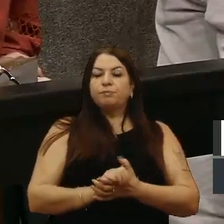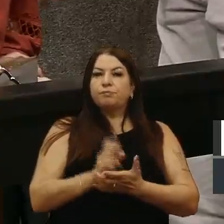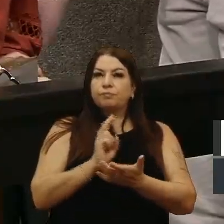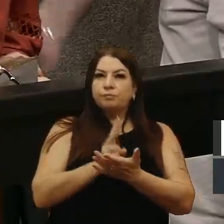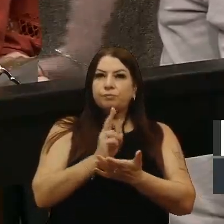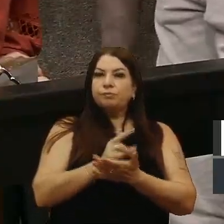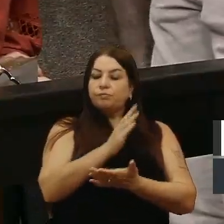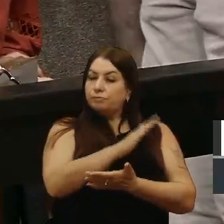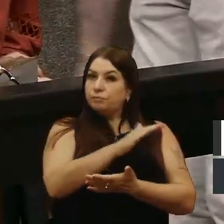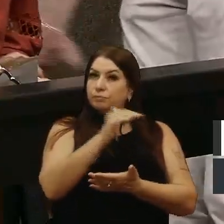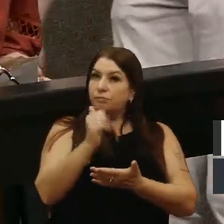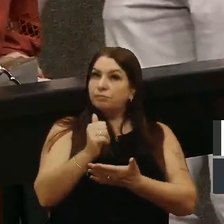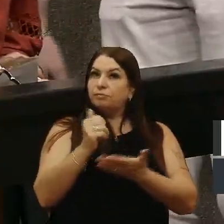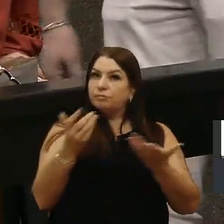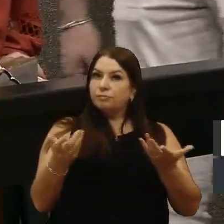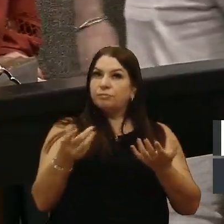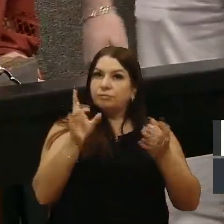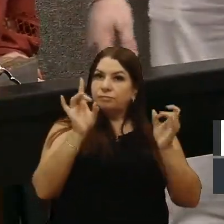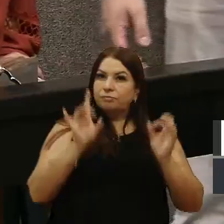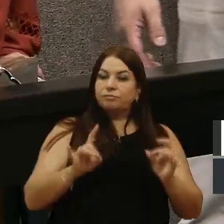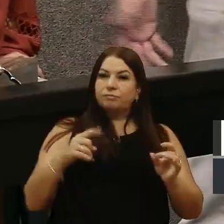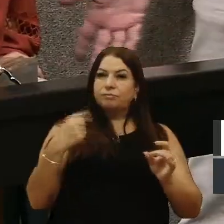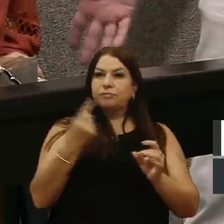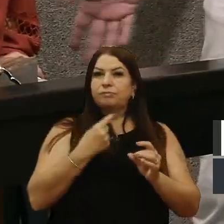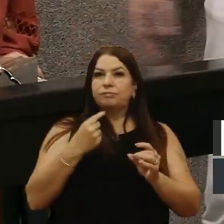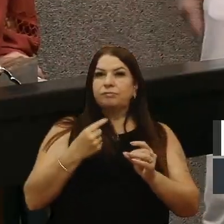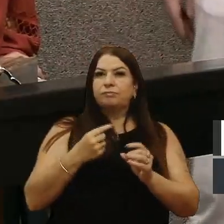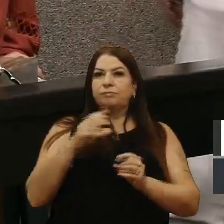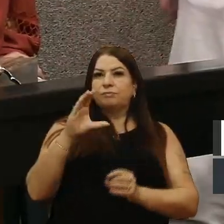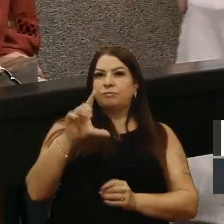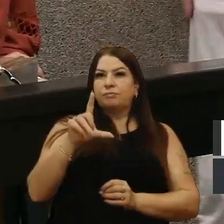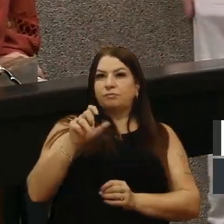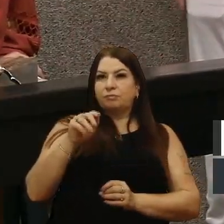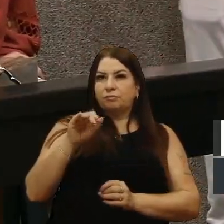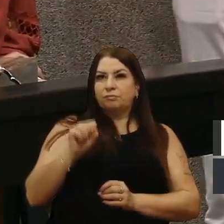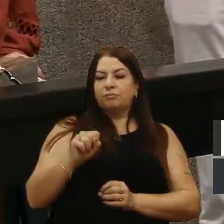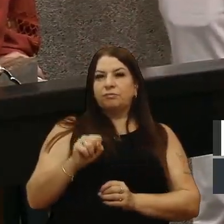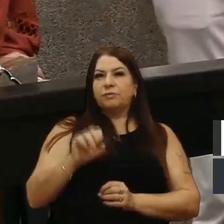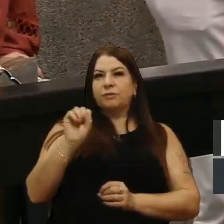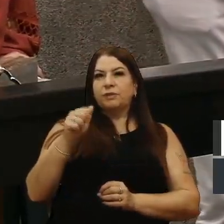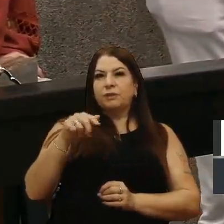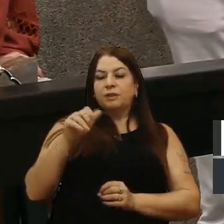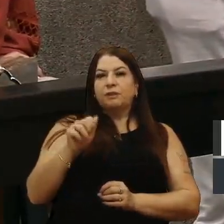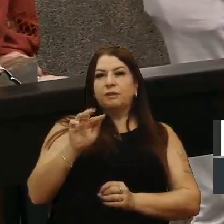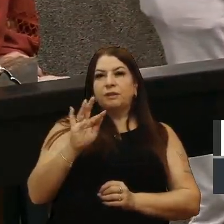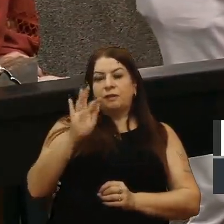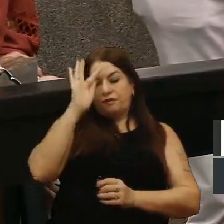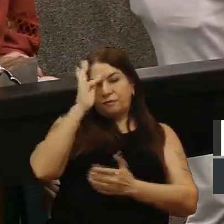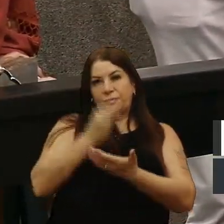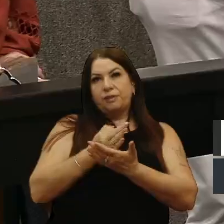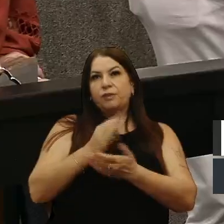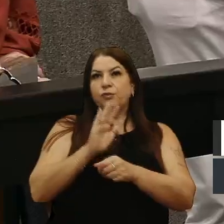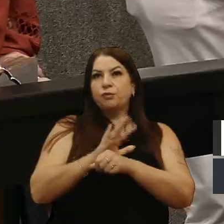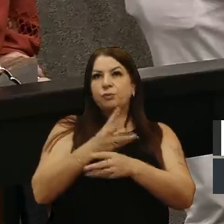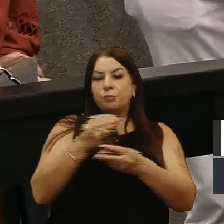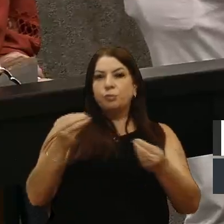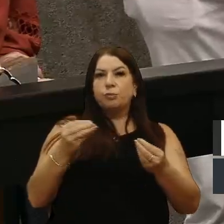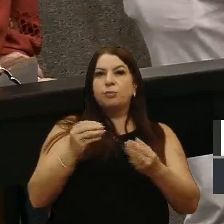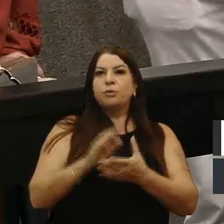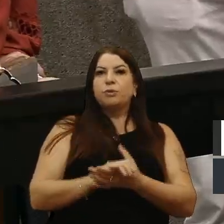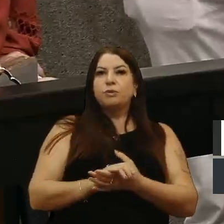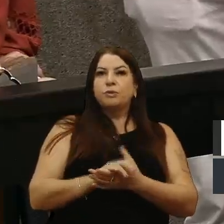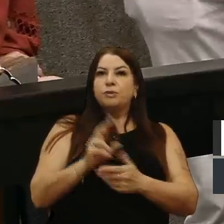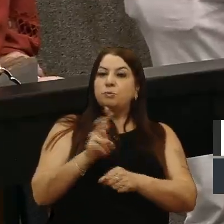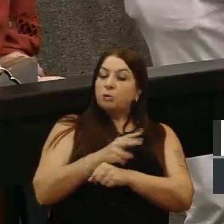quando é chamado, em uma situação especial conosco lá com o seu Clóvis, né, o Santa Fé, nos auxiliou demais naquela busca,